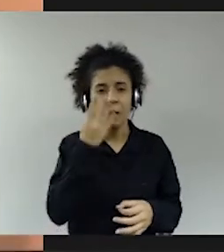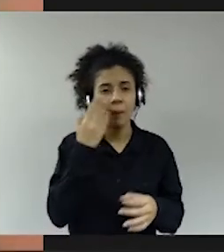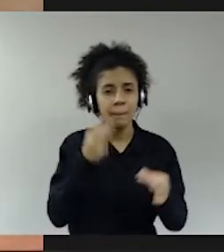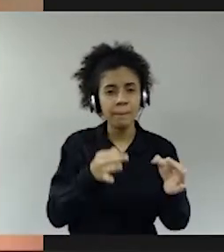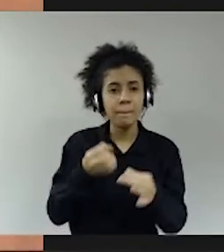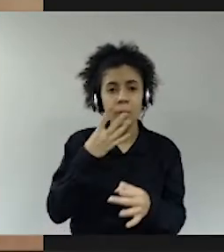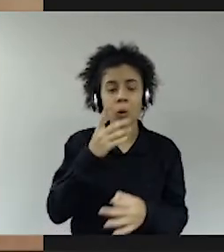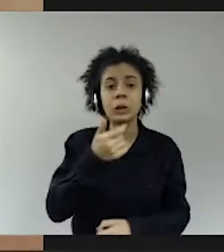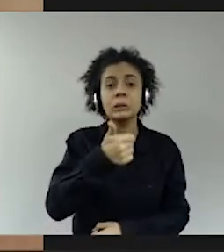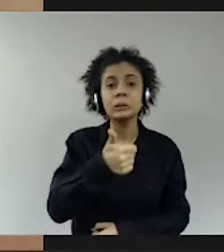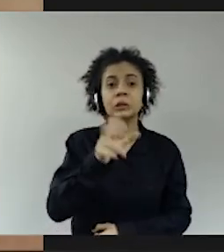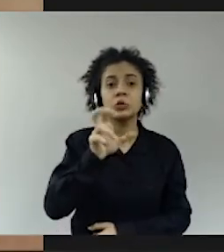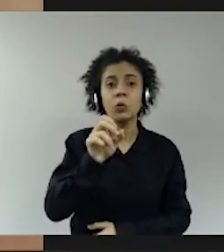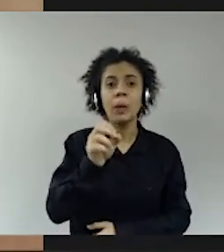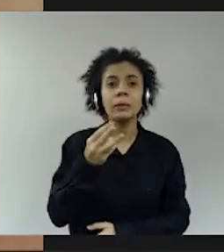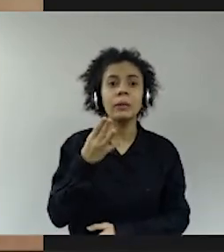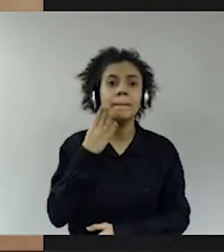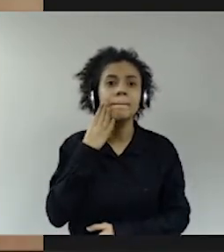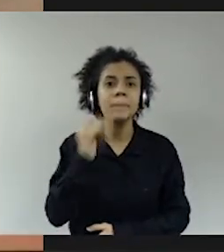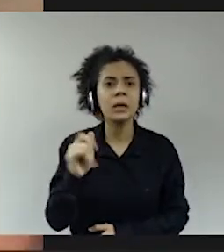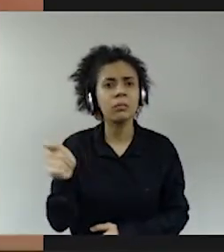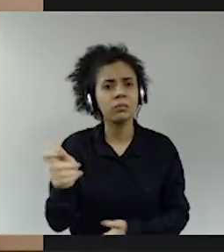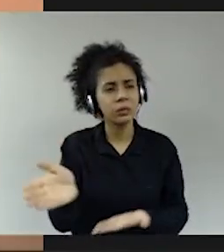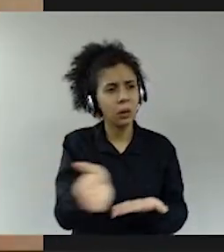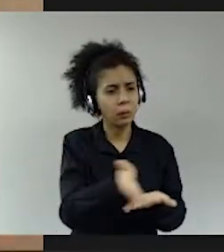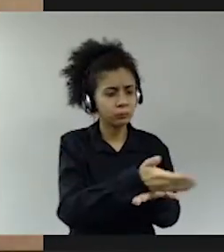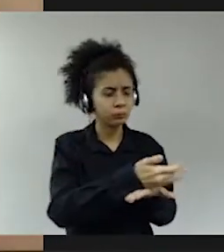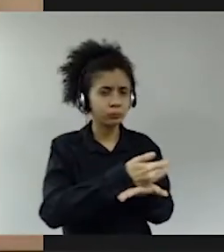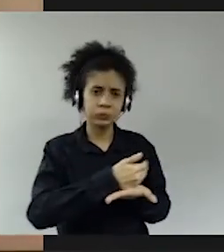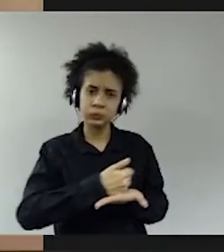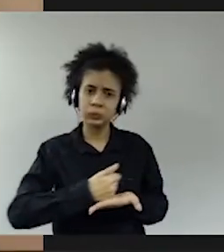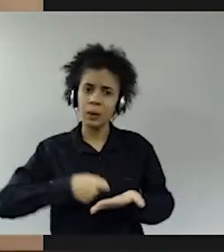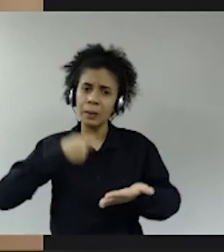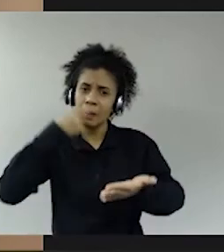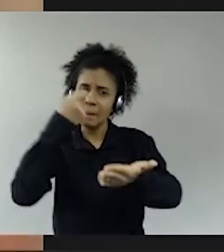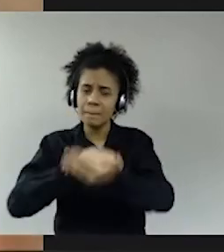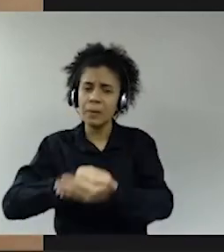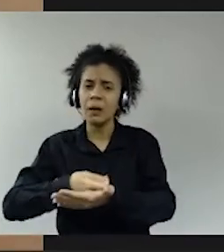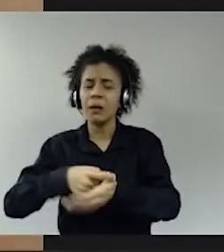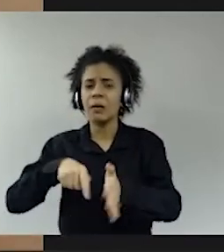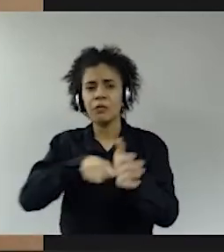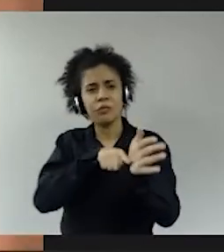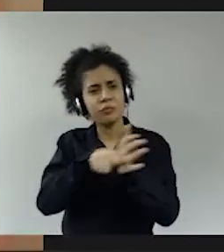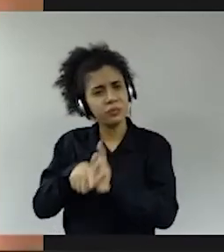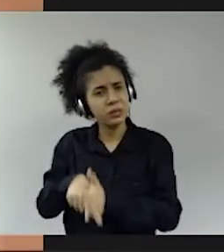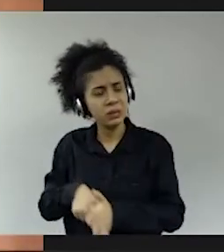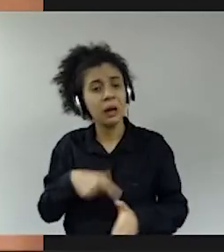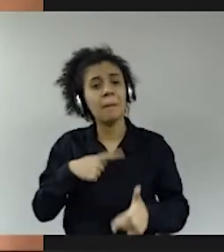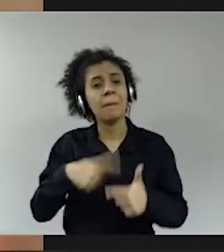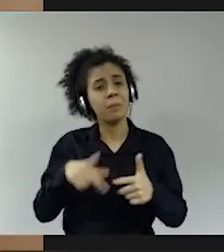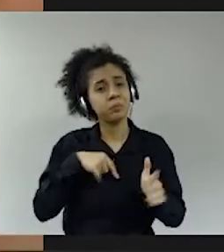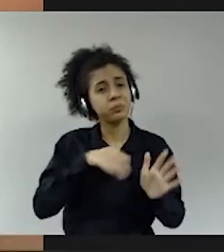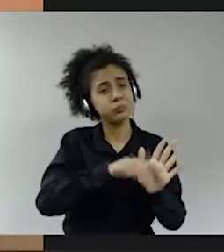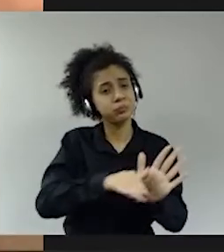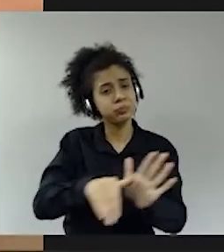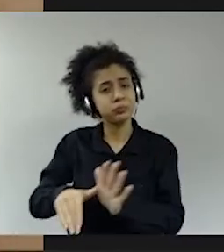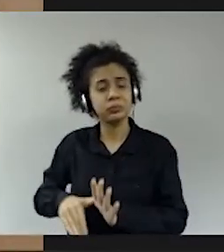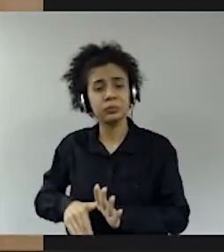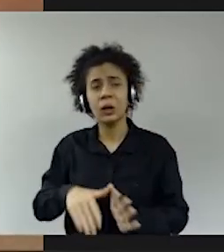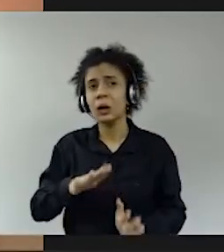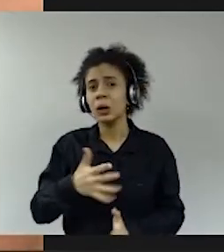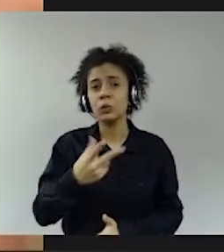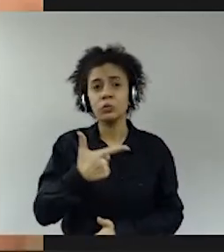de 150 bilhões que poderiam ser arrecadados, paga-se o déficit fiscal, nós temos um problema da corrupção, se fala em